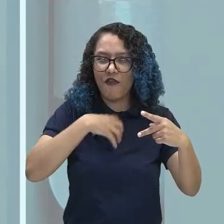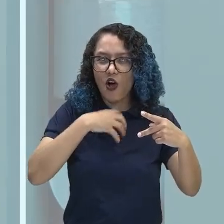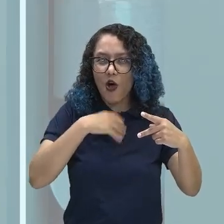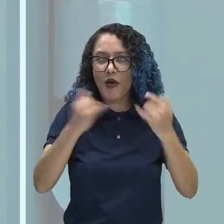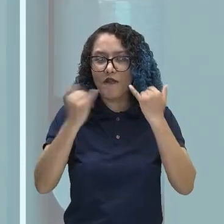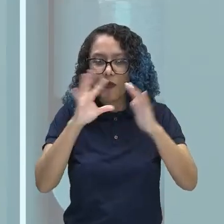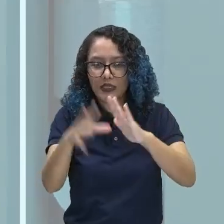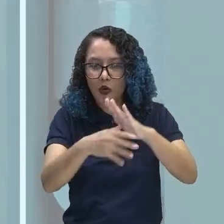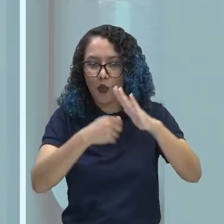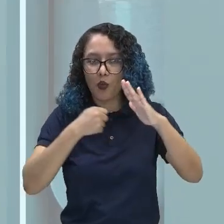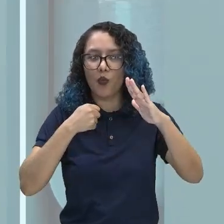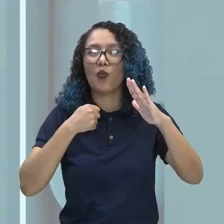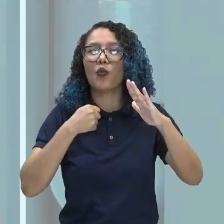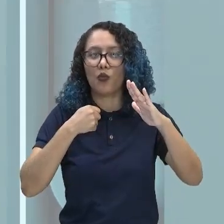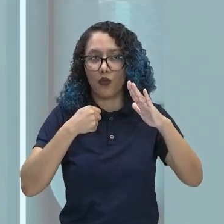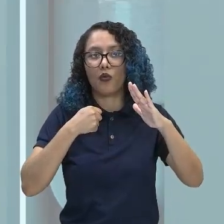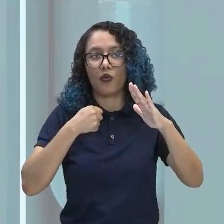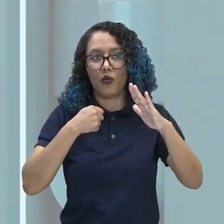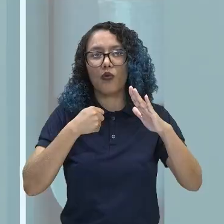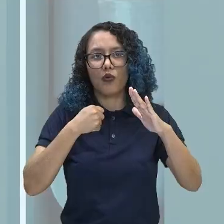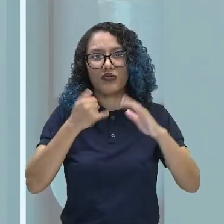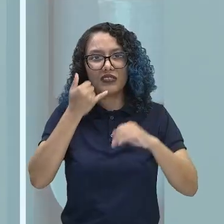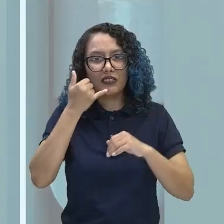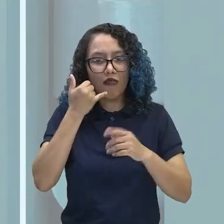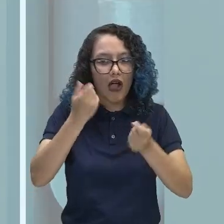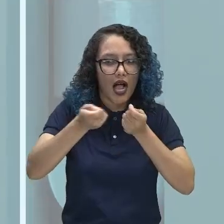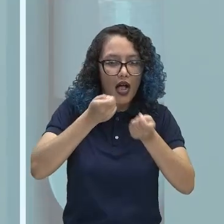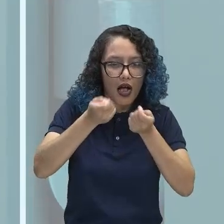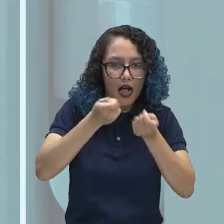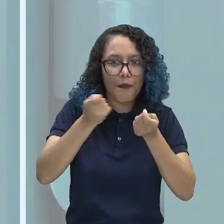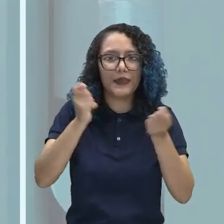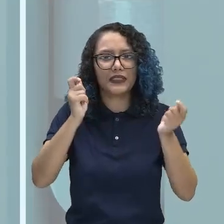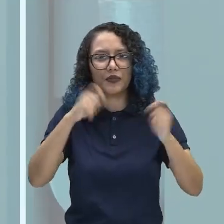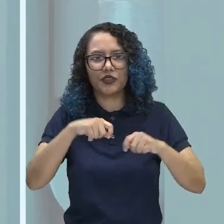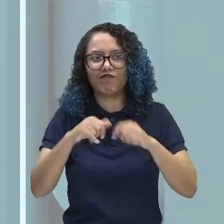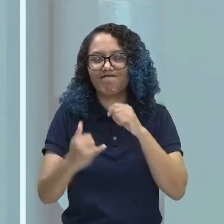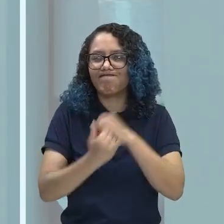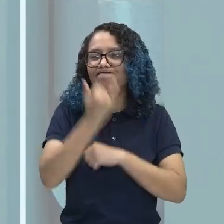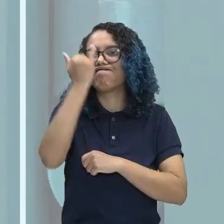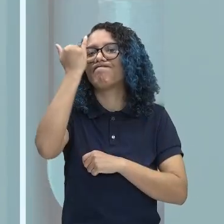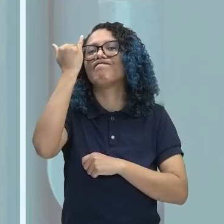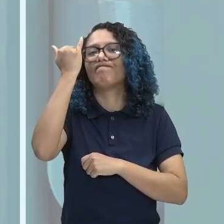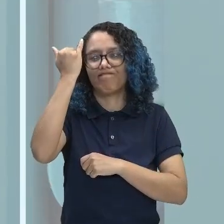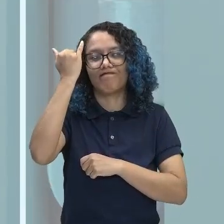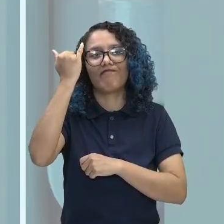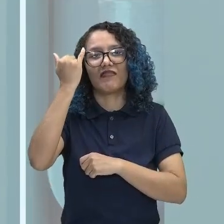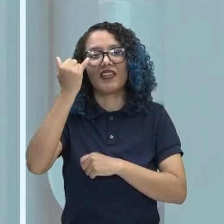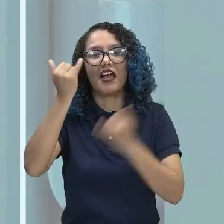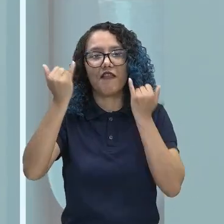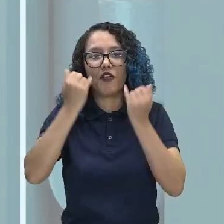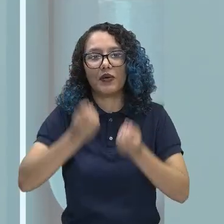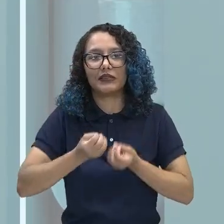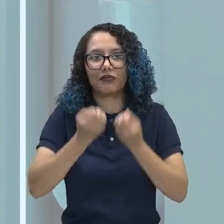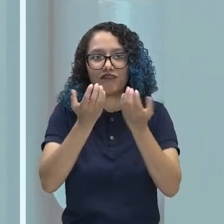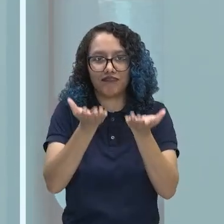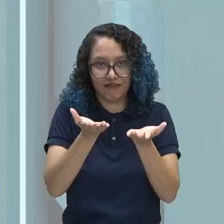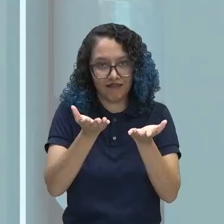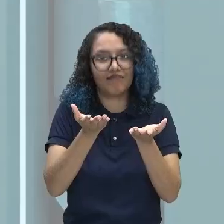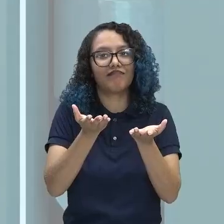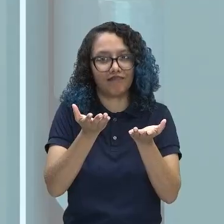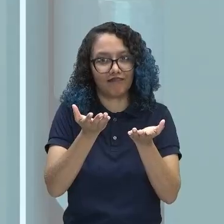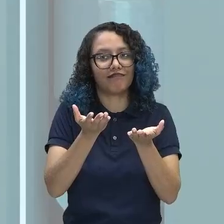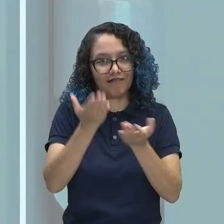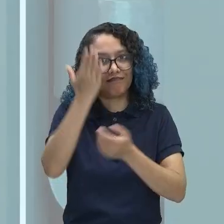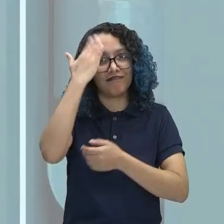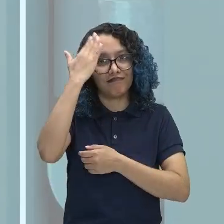dados, certo? Para hackear o celular, para fazer com que você acabe fornecendo essas informações para os